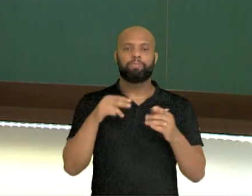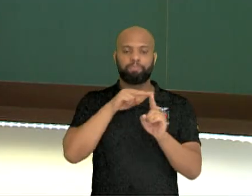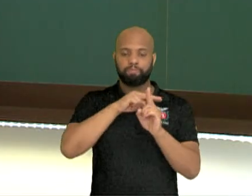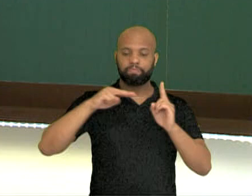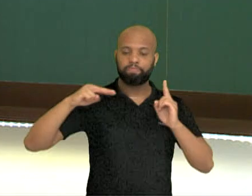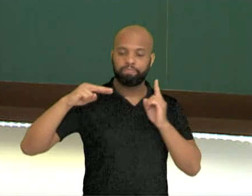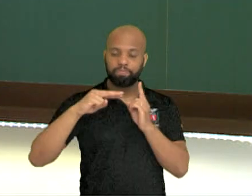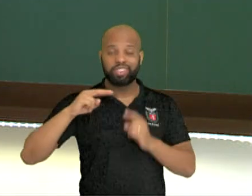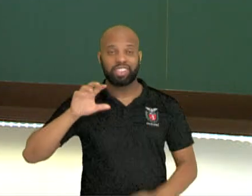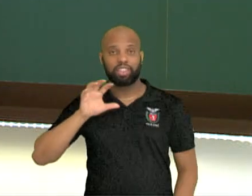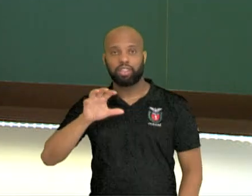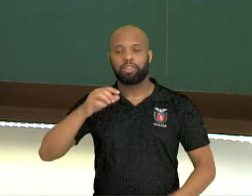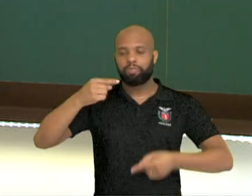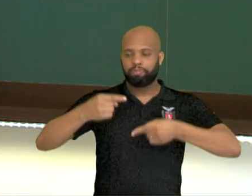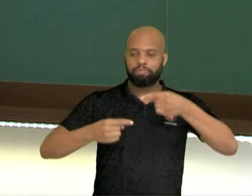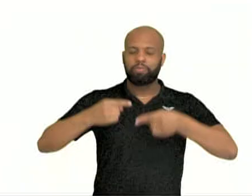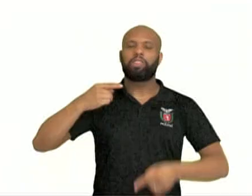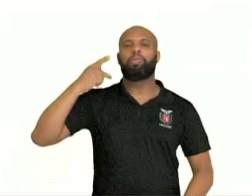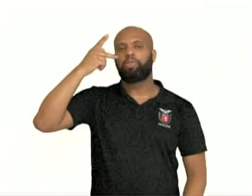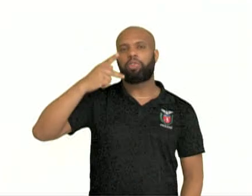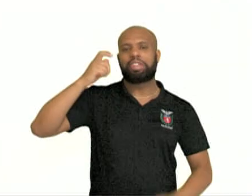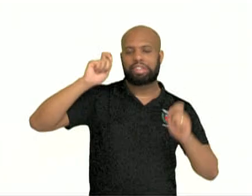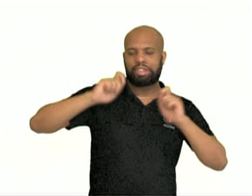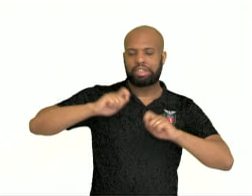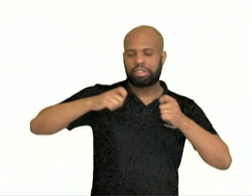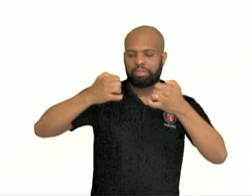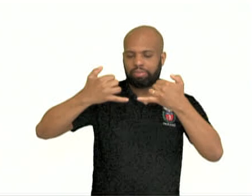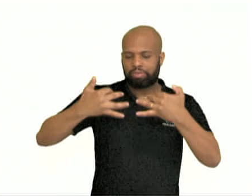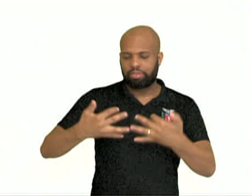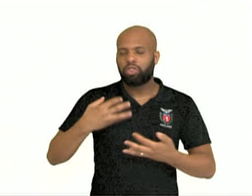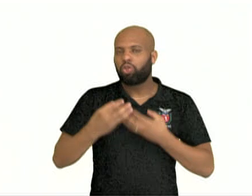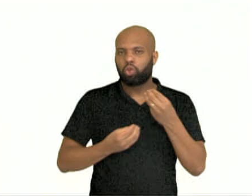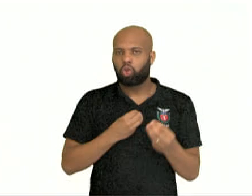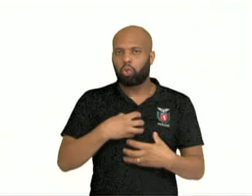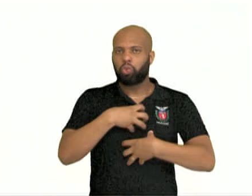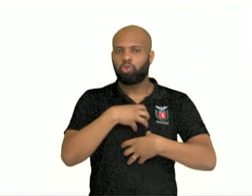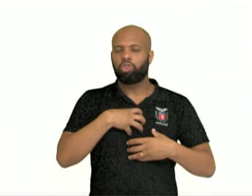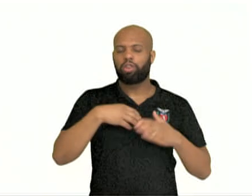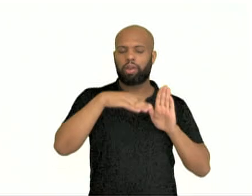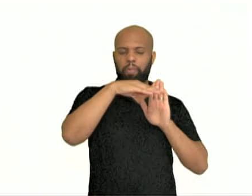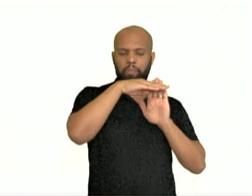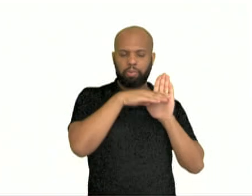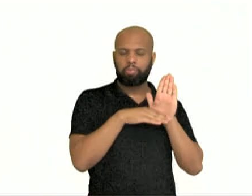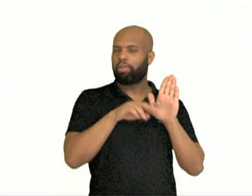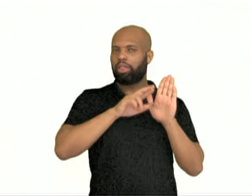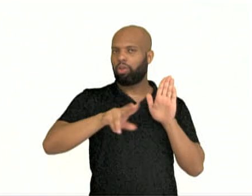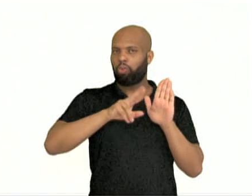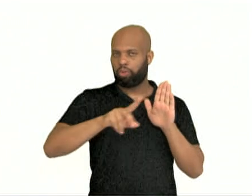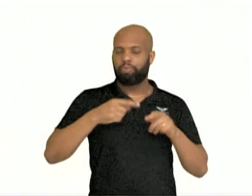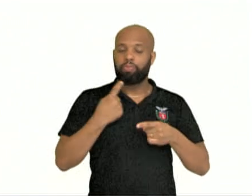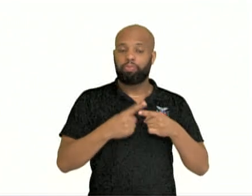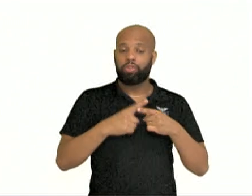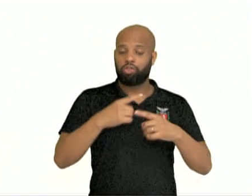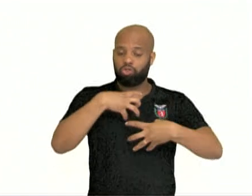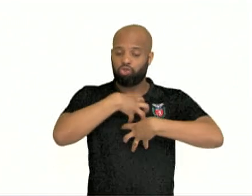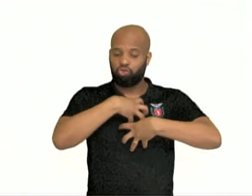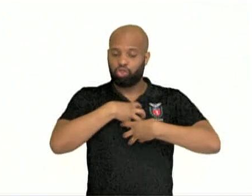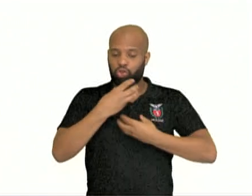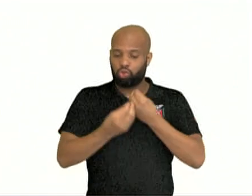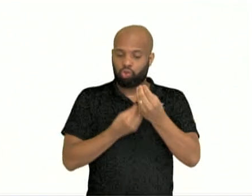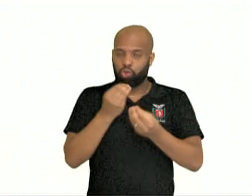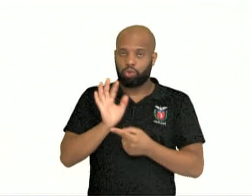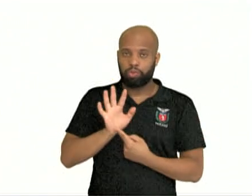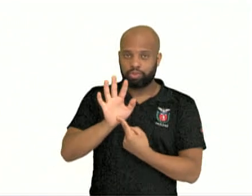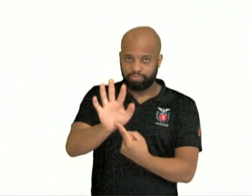a política é explicada de uma forma não normativa, ou seja, suas formas de